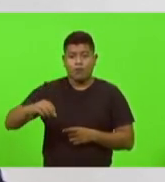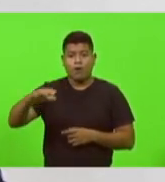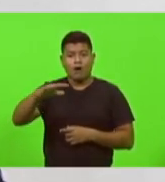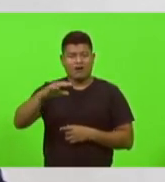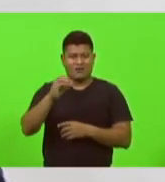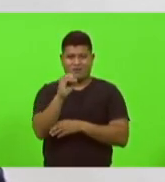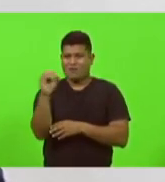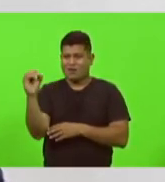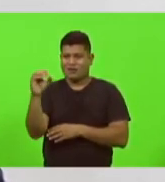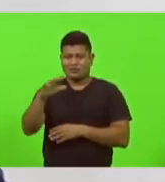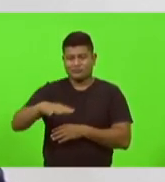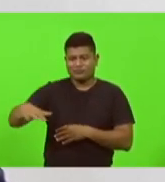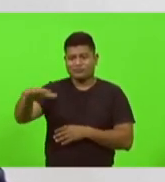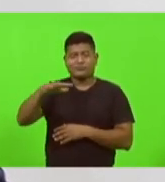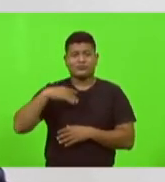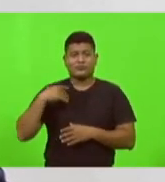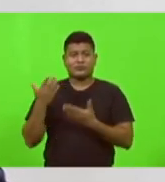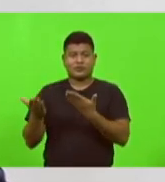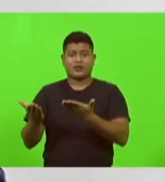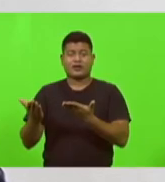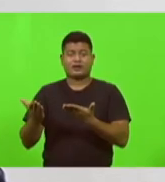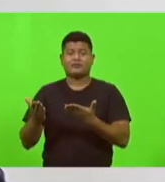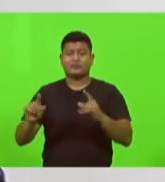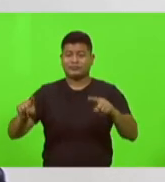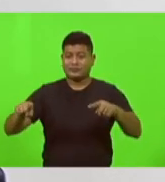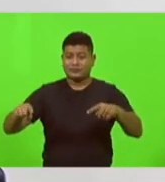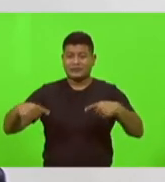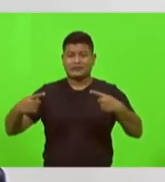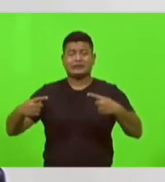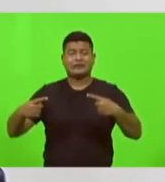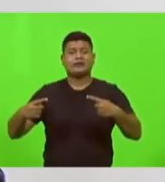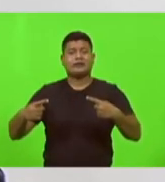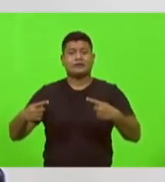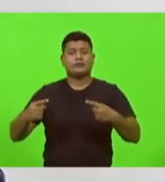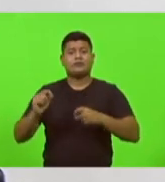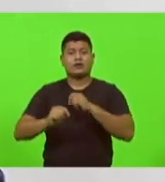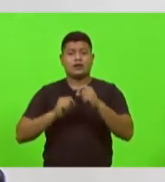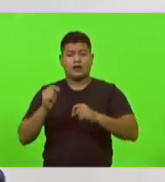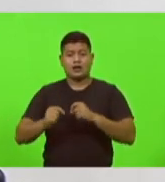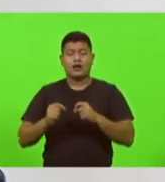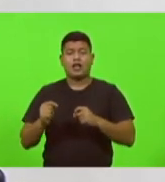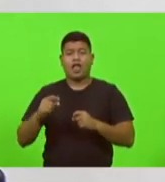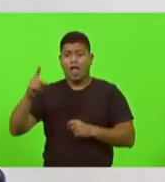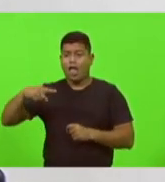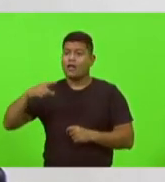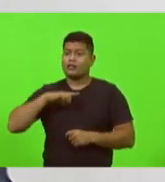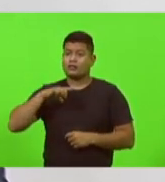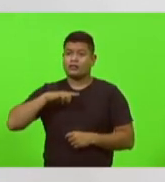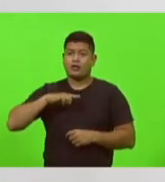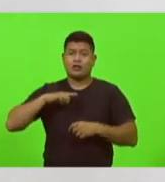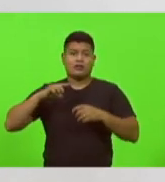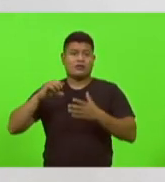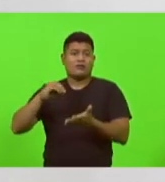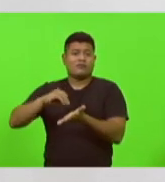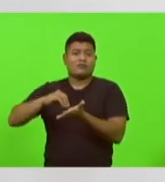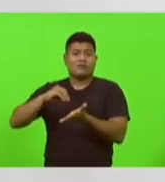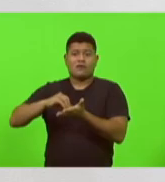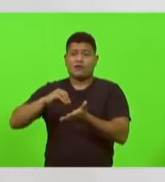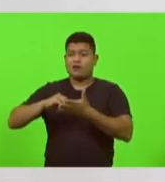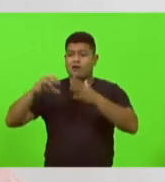catarinense, está desafiado, convocado a conviver com a estiagem, a conviver com a